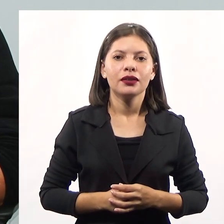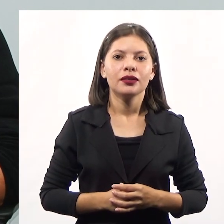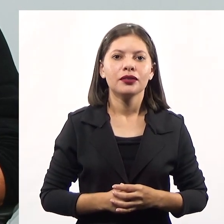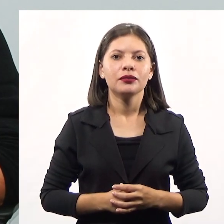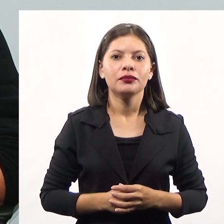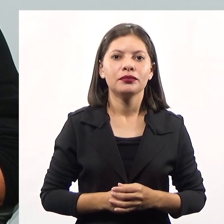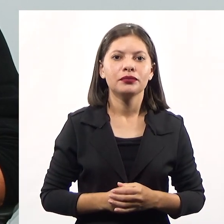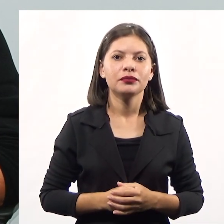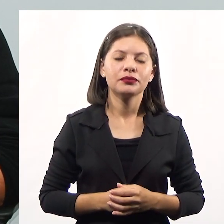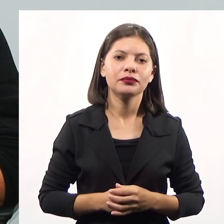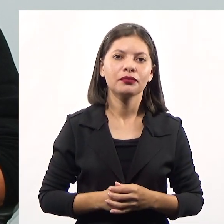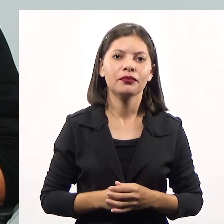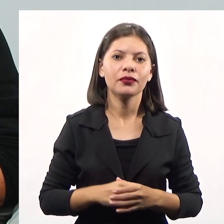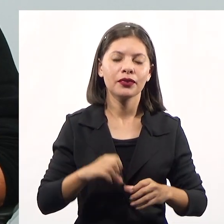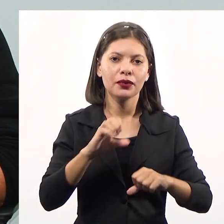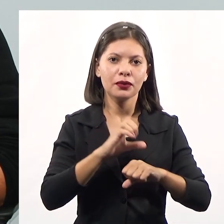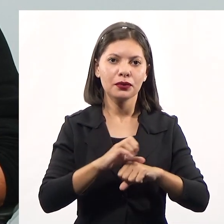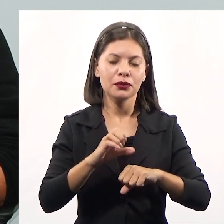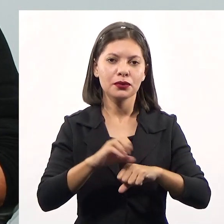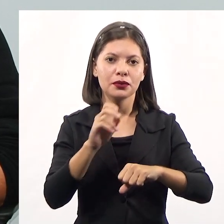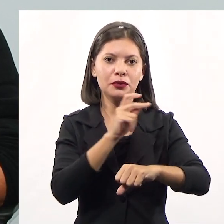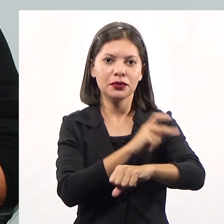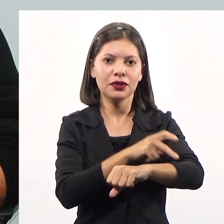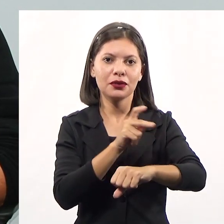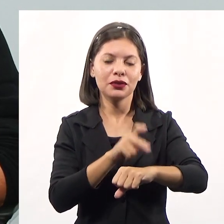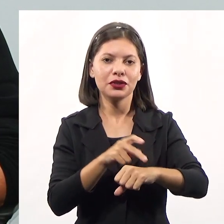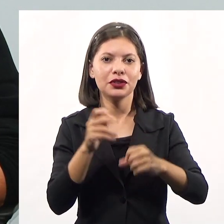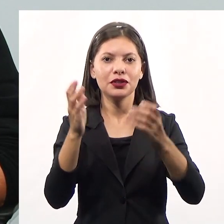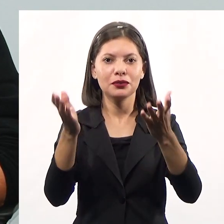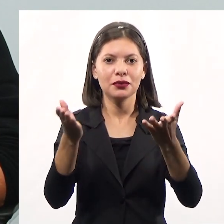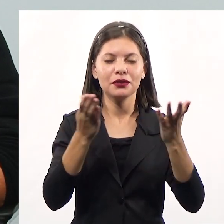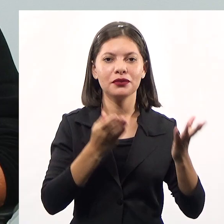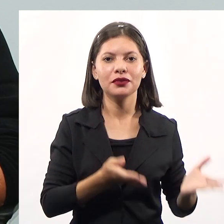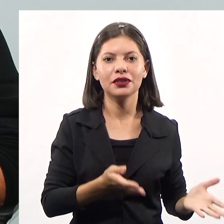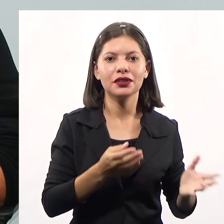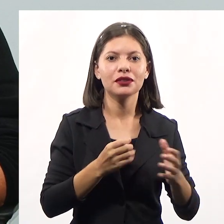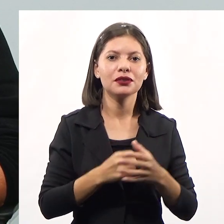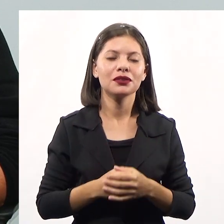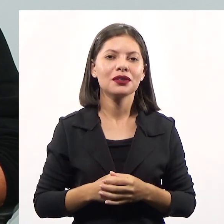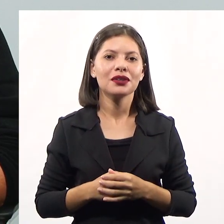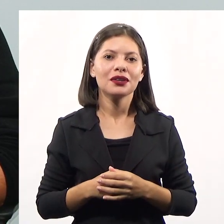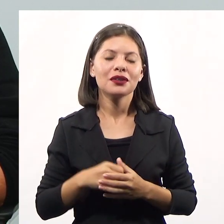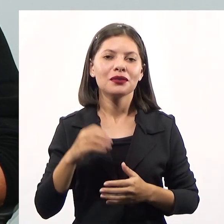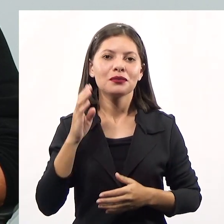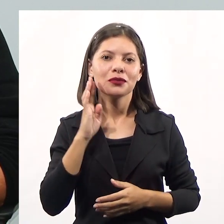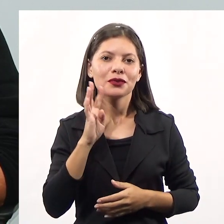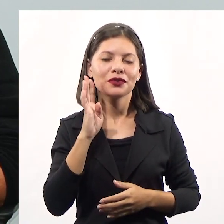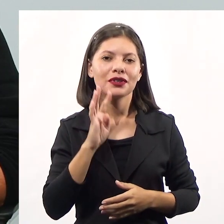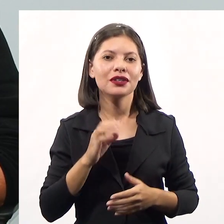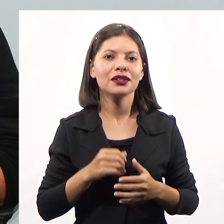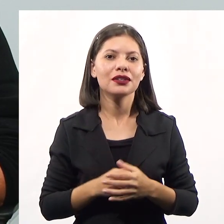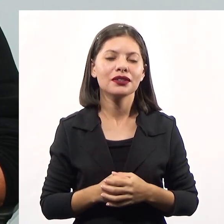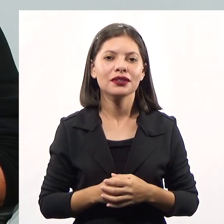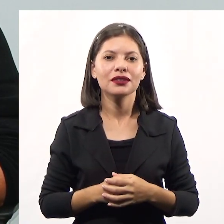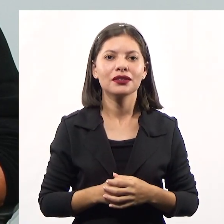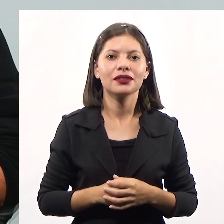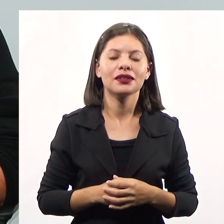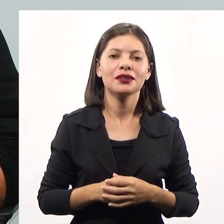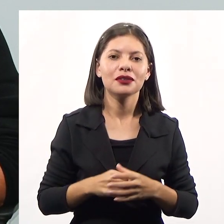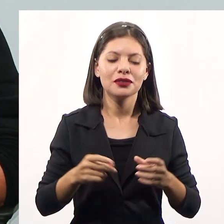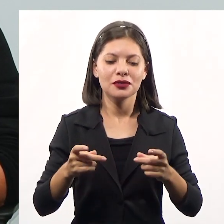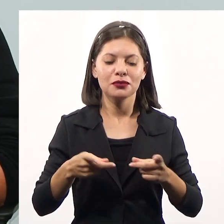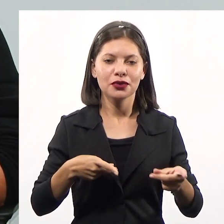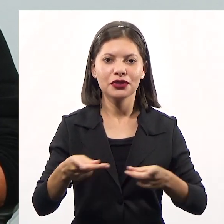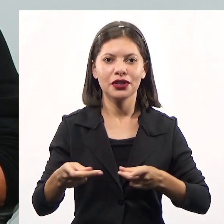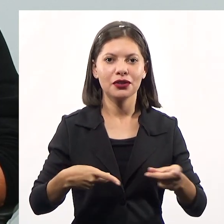de pedagogia. Sejam bem-vindos, eu estou muito feliz em fazer parte desse projeto. Vou